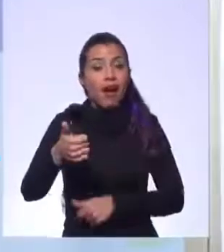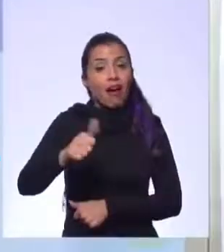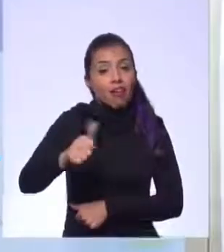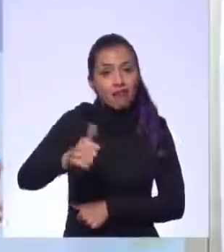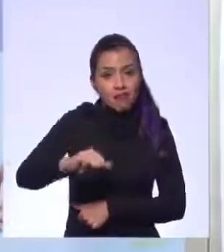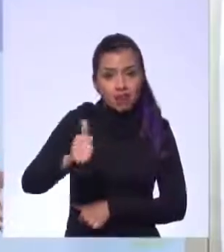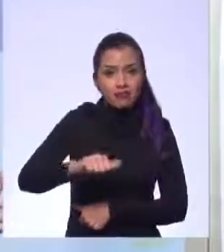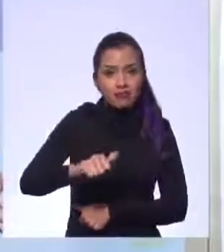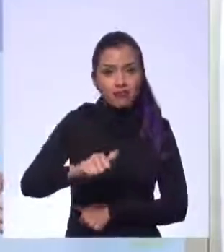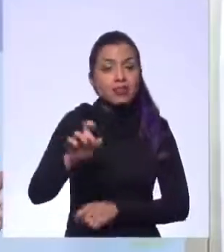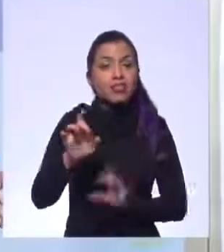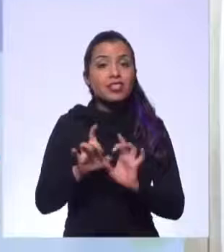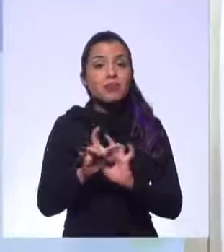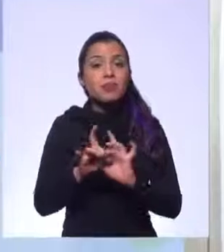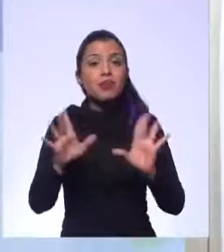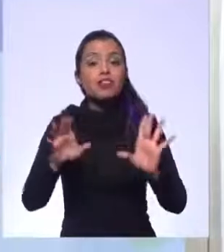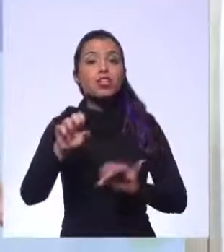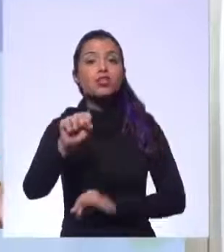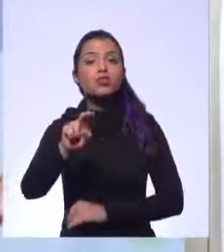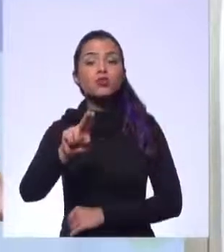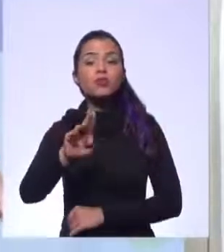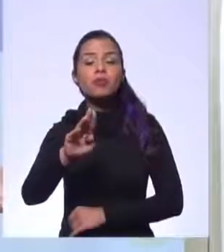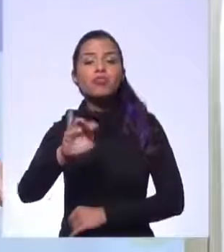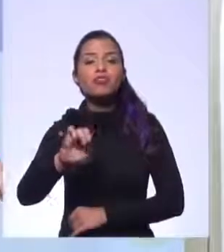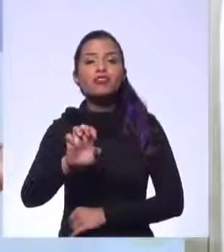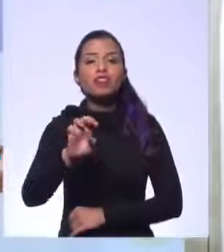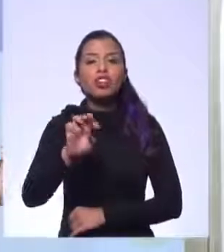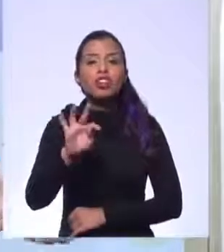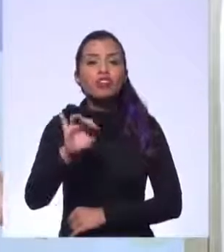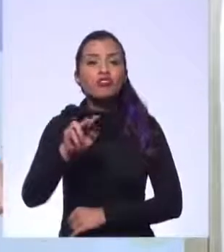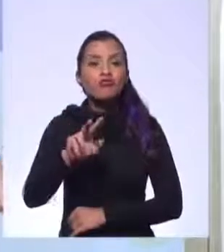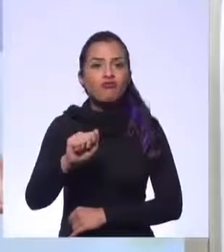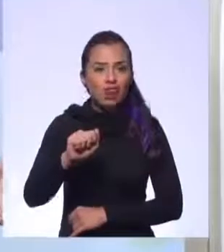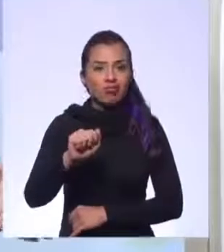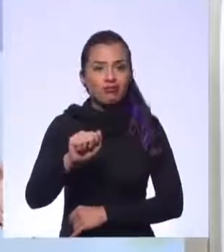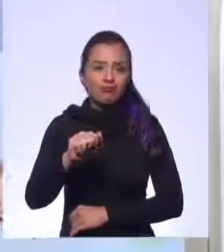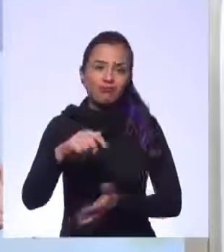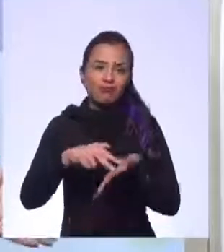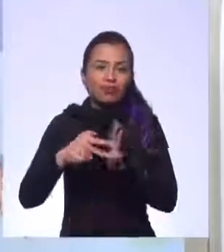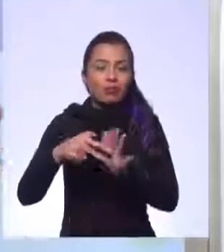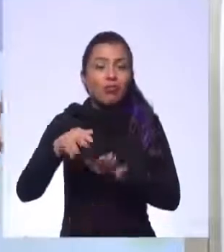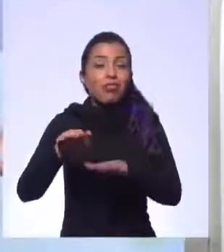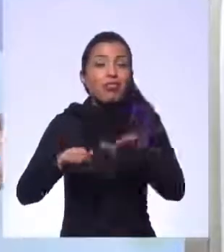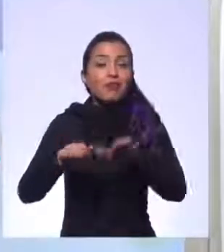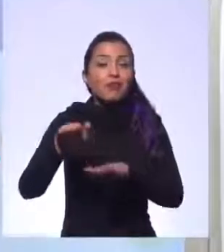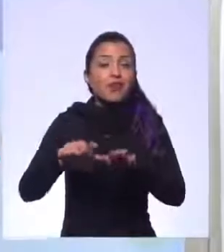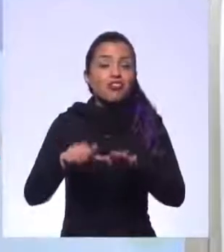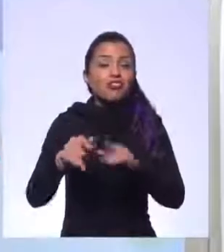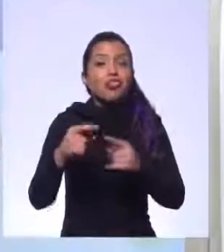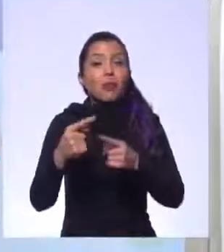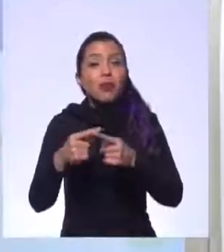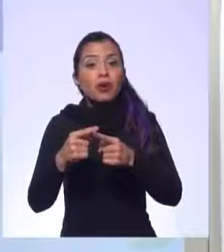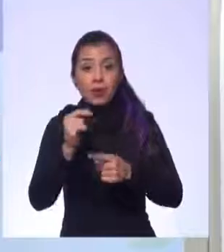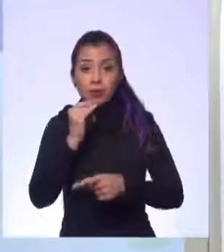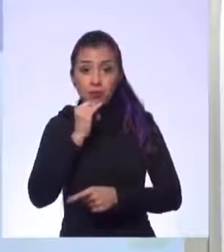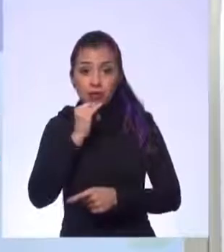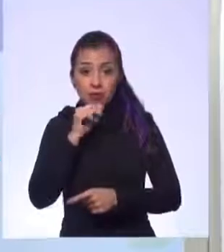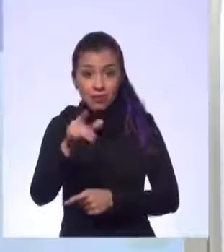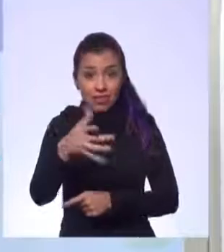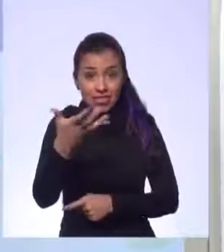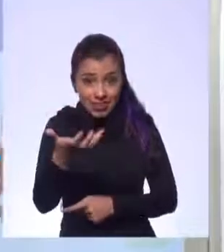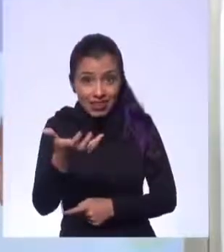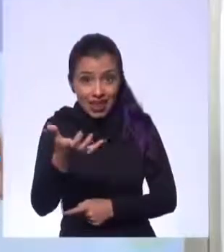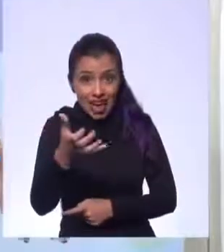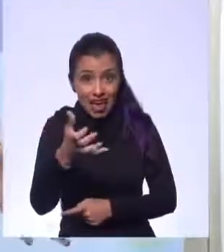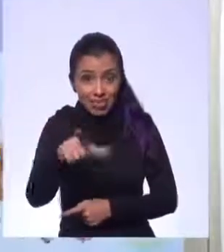Né? A liberdade ela é subjetiva. Infelizmente, eu não posso atender às solicitações de vocês, porque eu não tenho a liberdade de. Então,